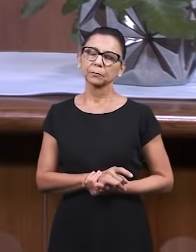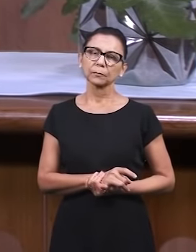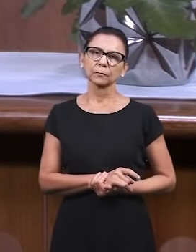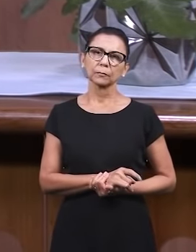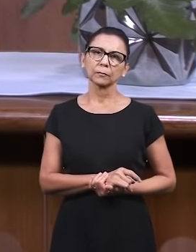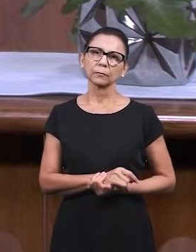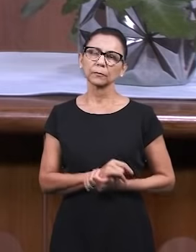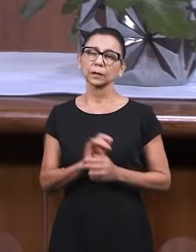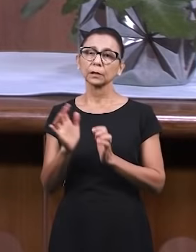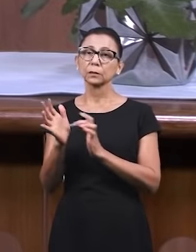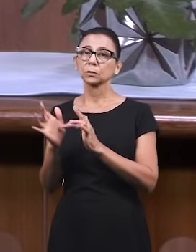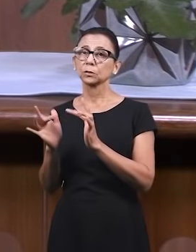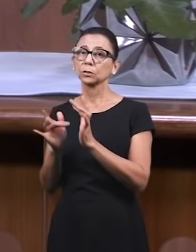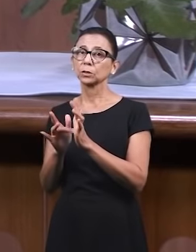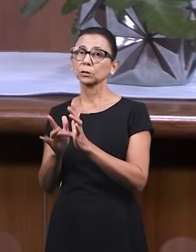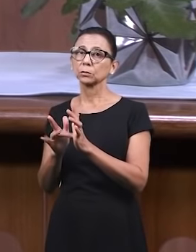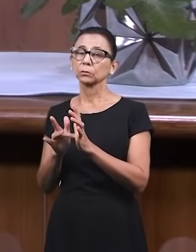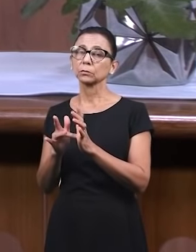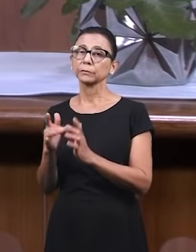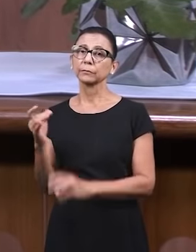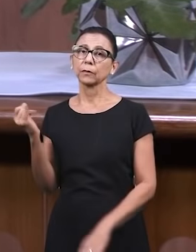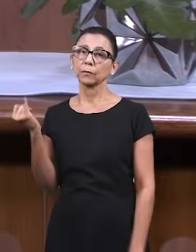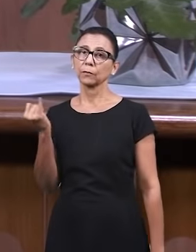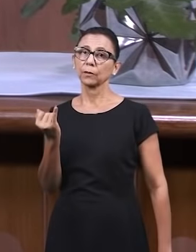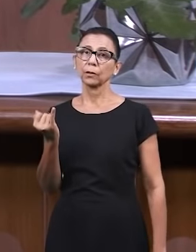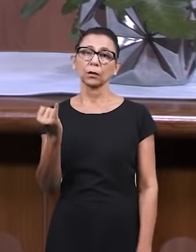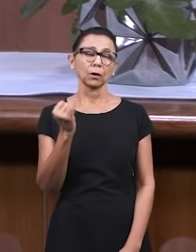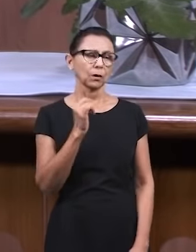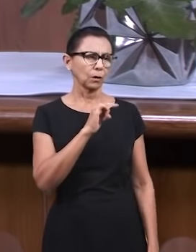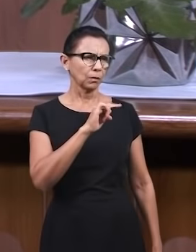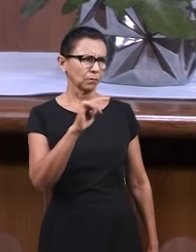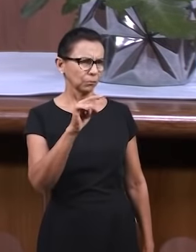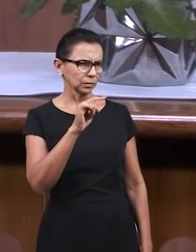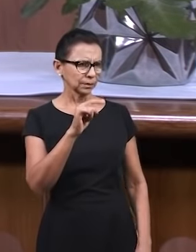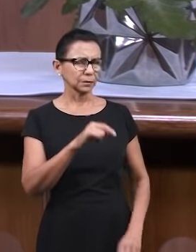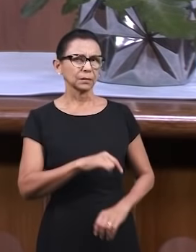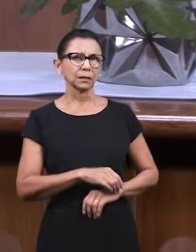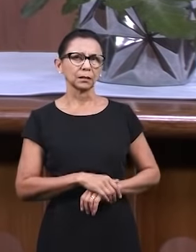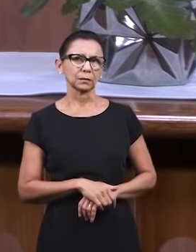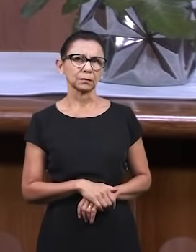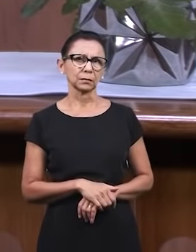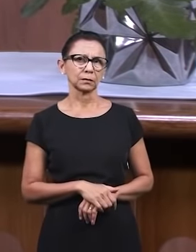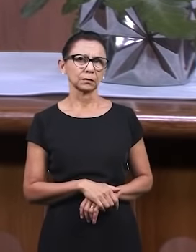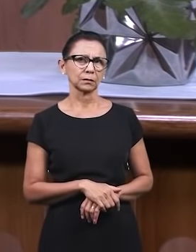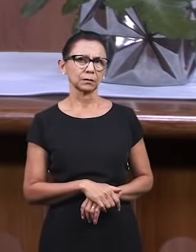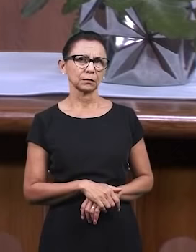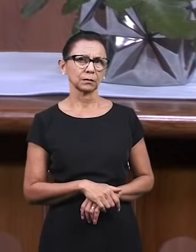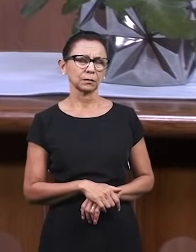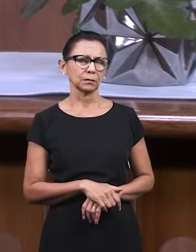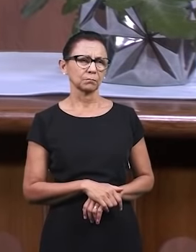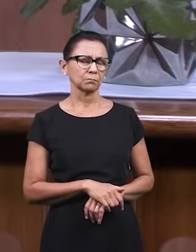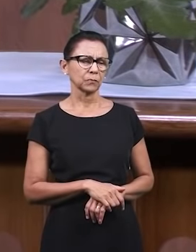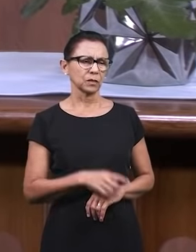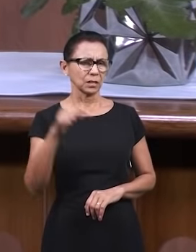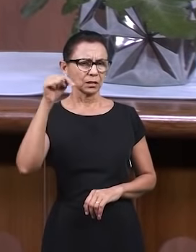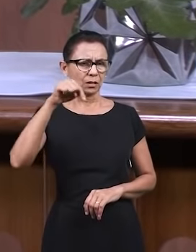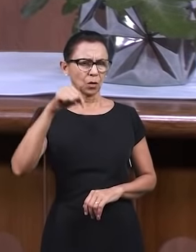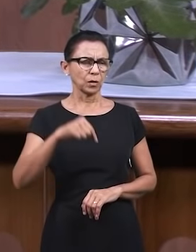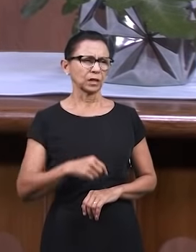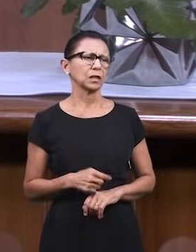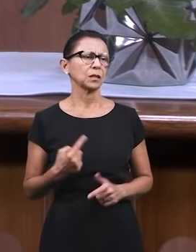E o próprio Senhor Jesus disse assim: olha, vocês me buscaram, não foi por causa dos